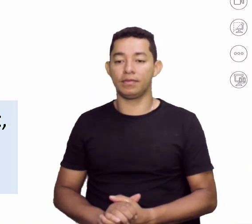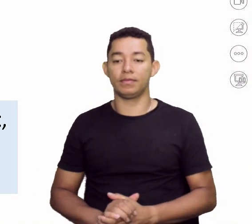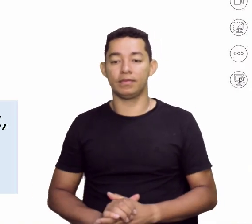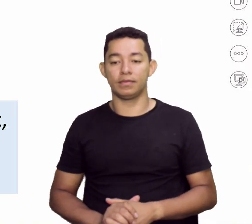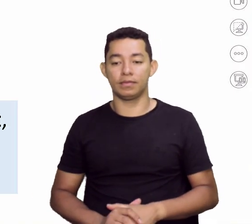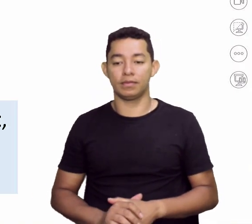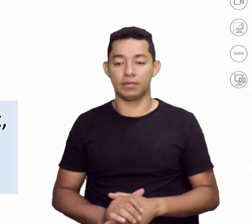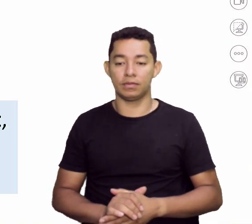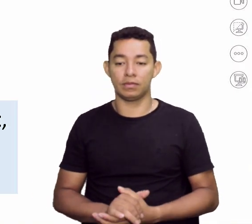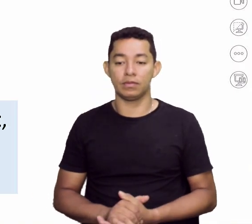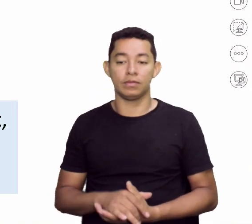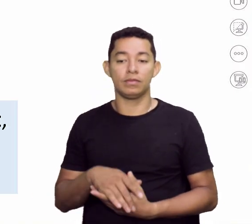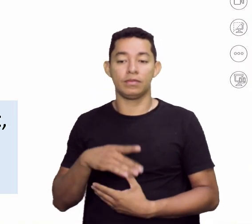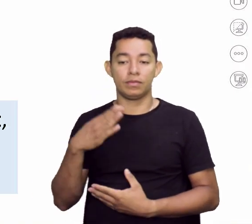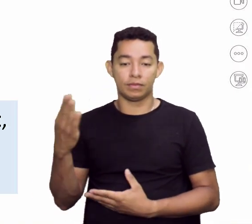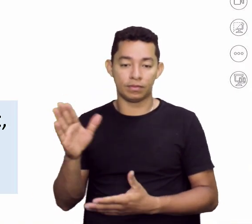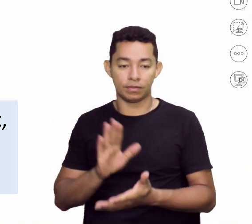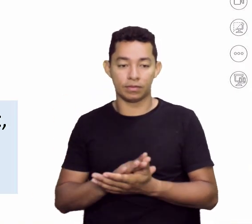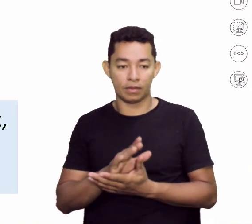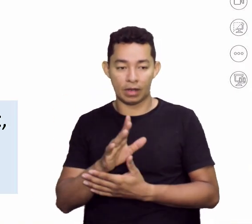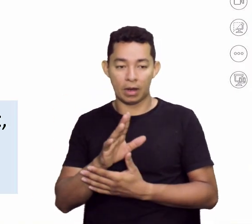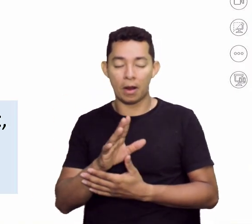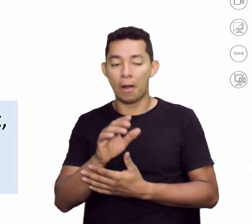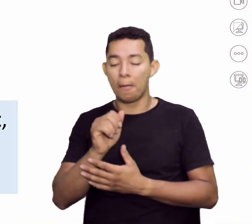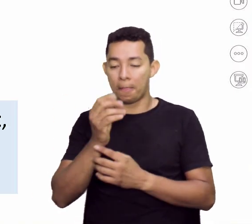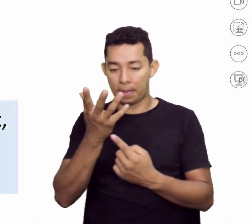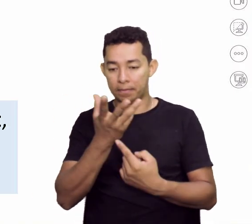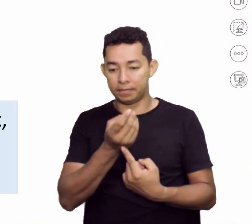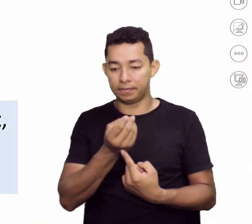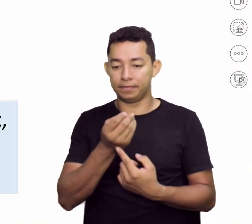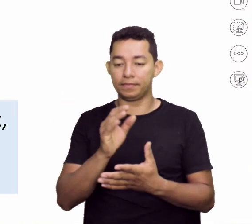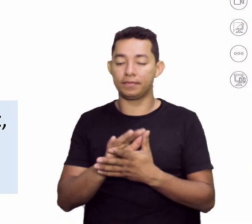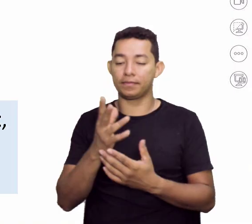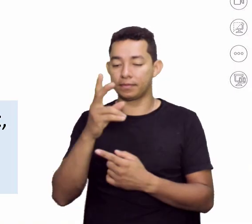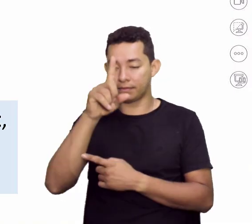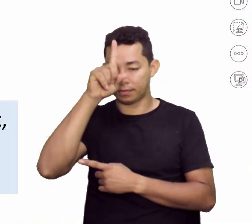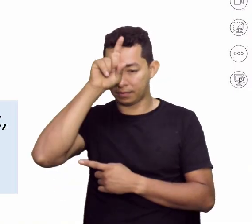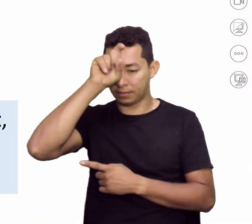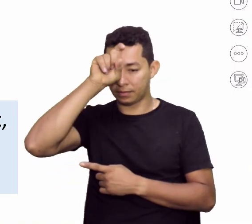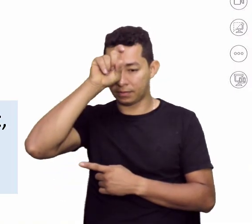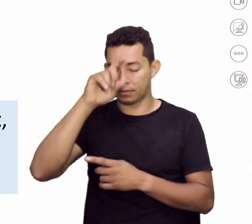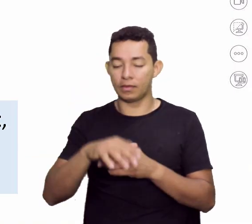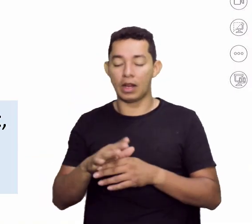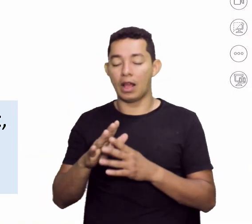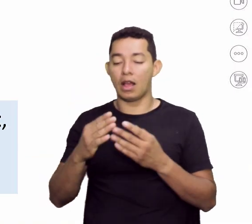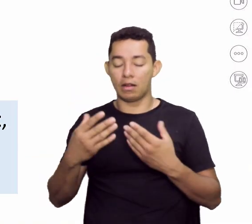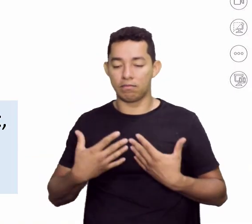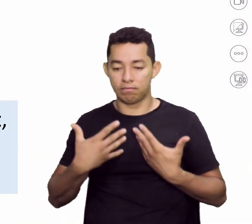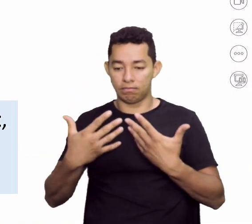egípcia é uma das expressões culturais mais marcantes da história.